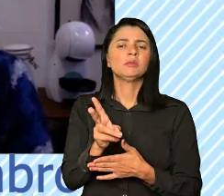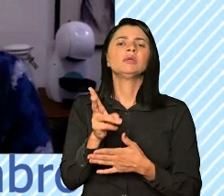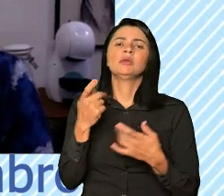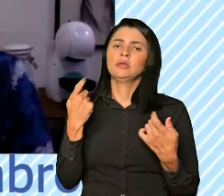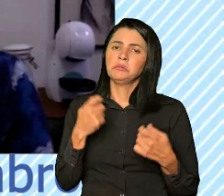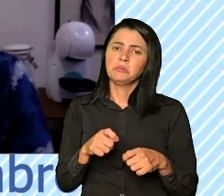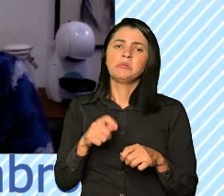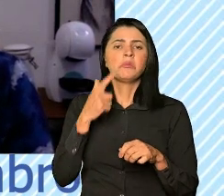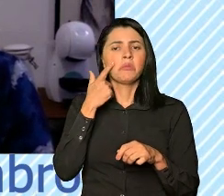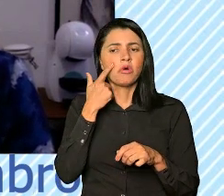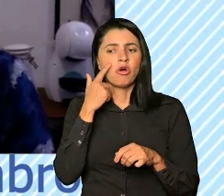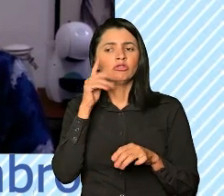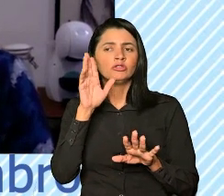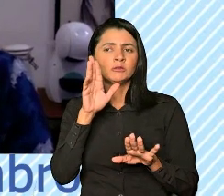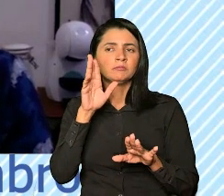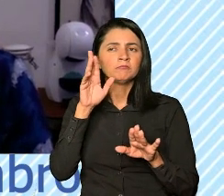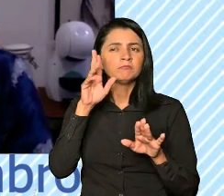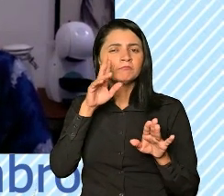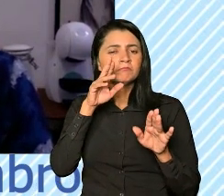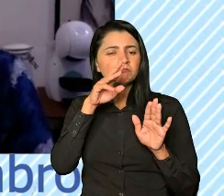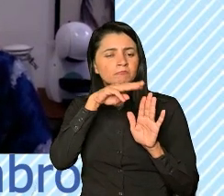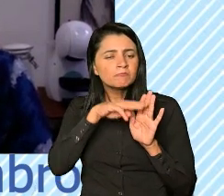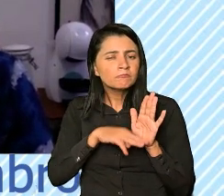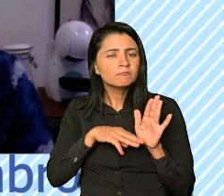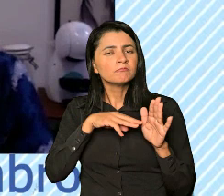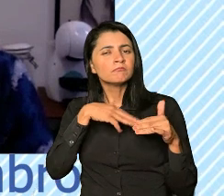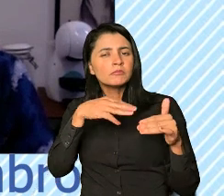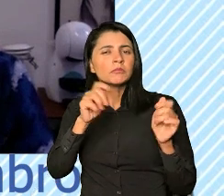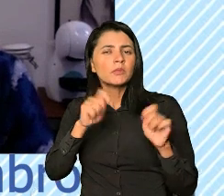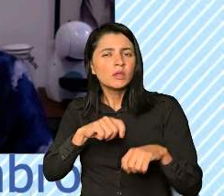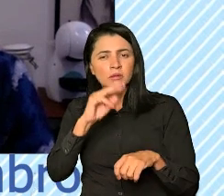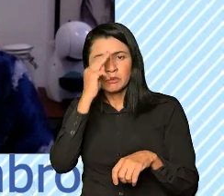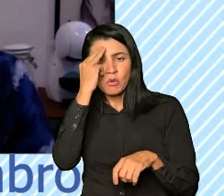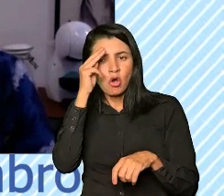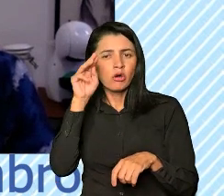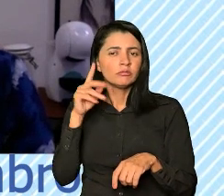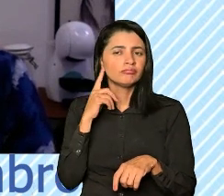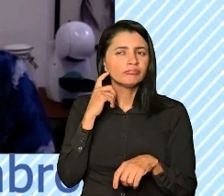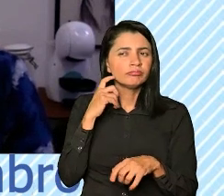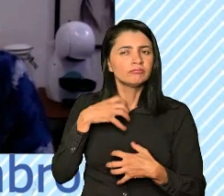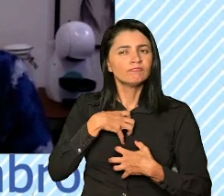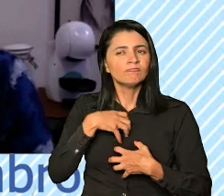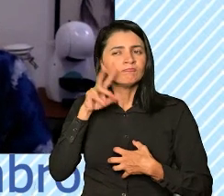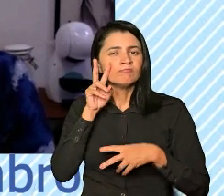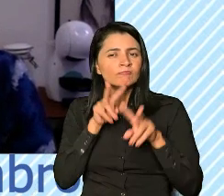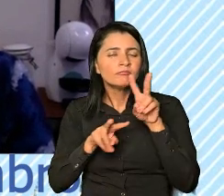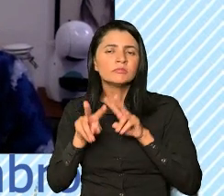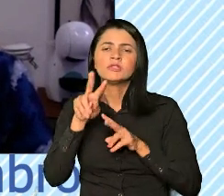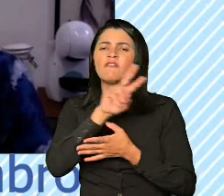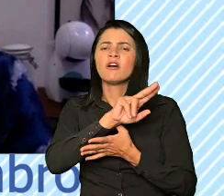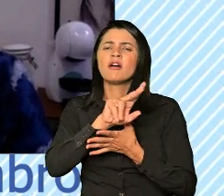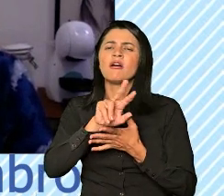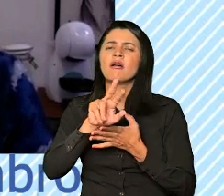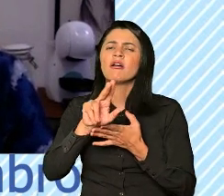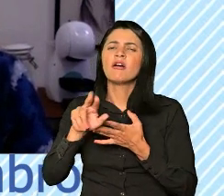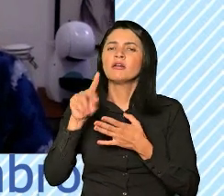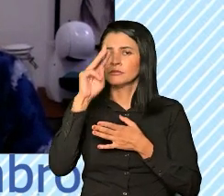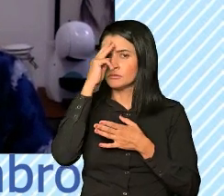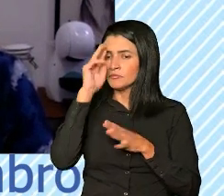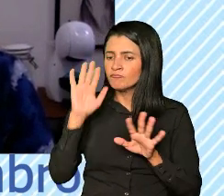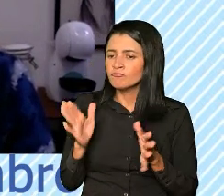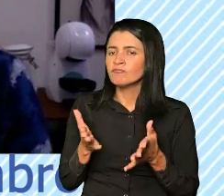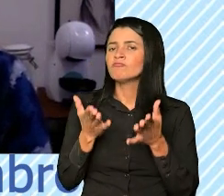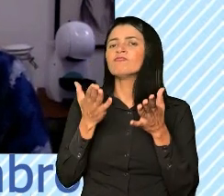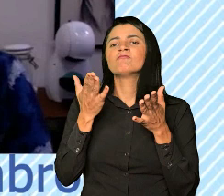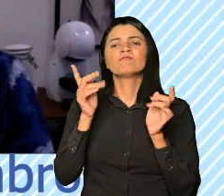pode ser ritualística, ela pode ser sensorial. Então, existem inúmeras maneiras dessa memória ser acessada e ser promovida de